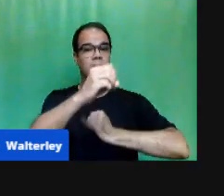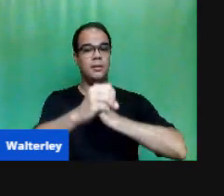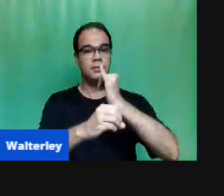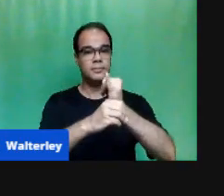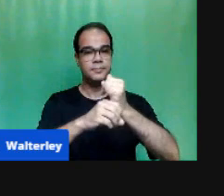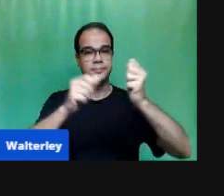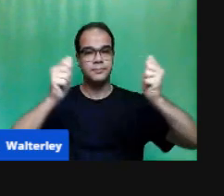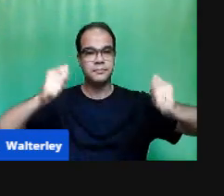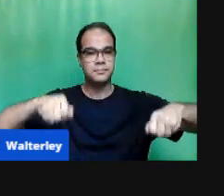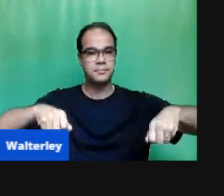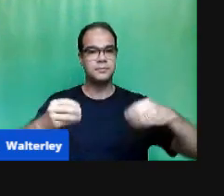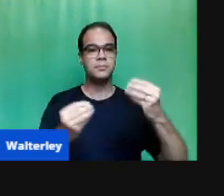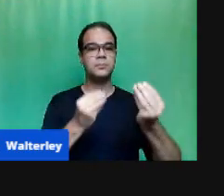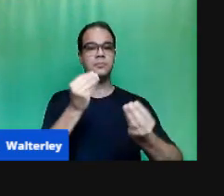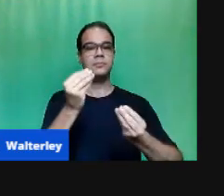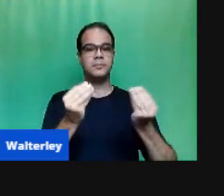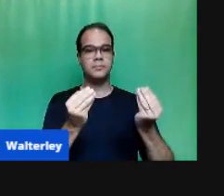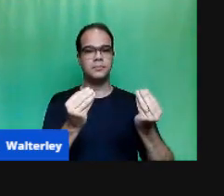né?